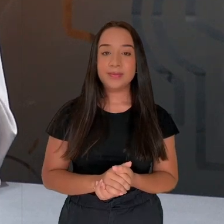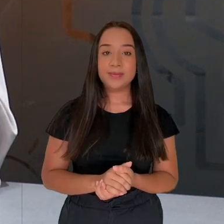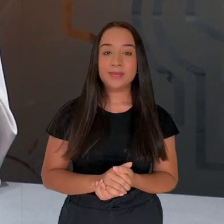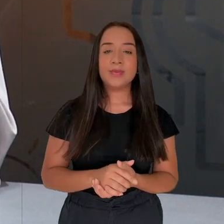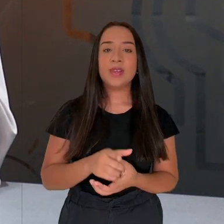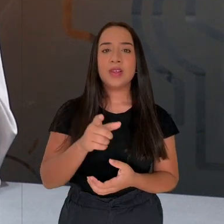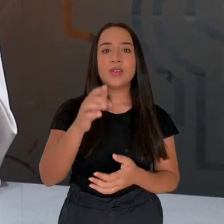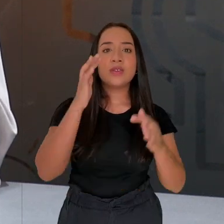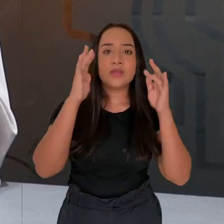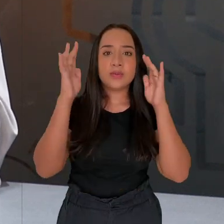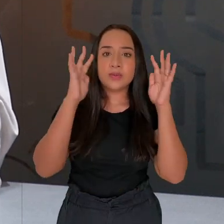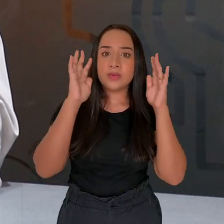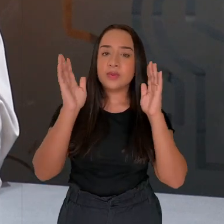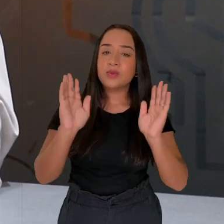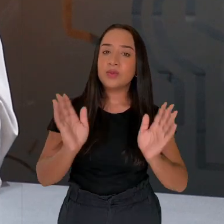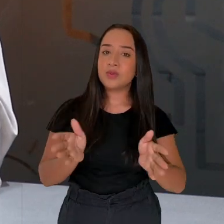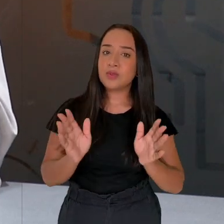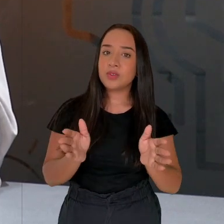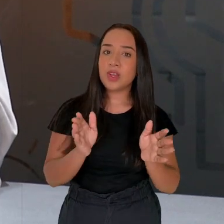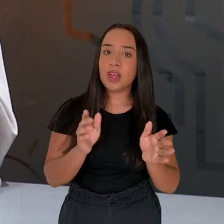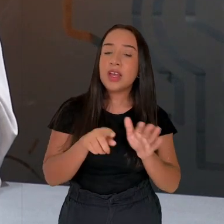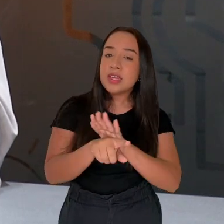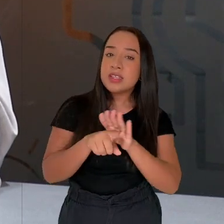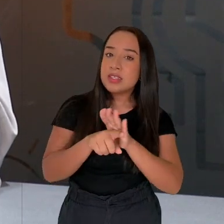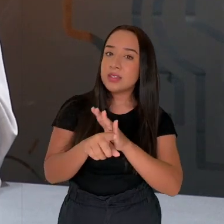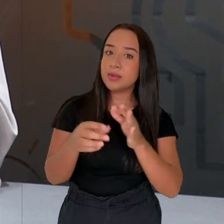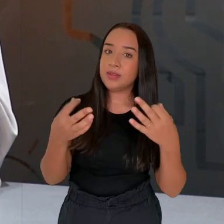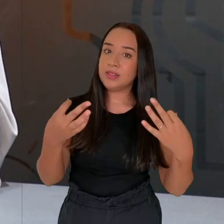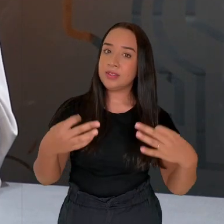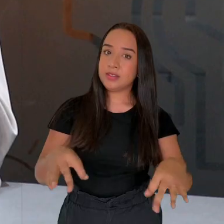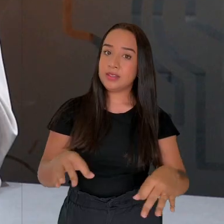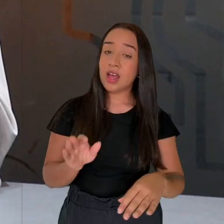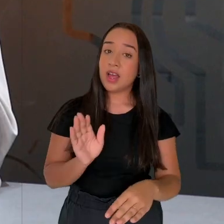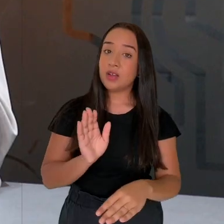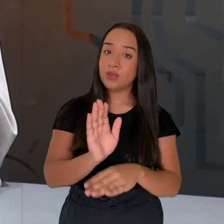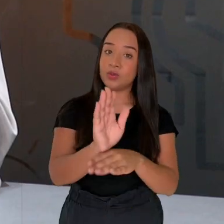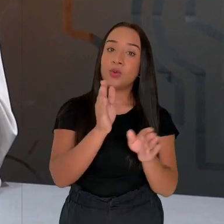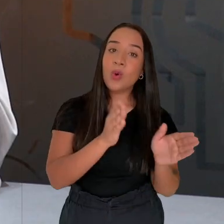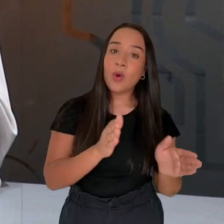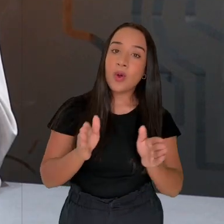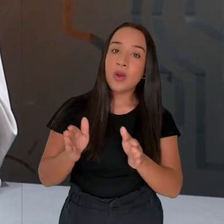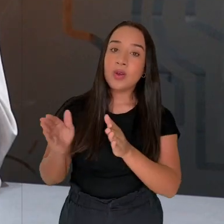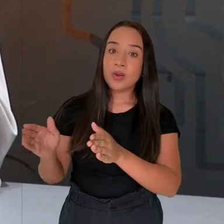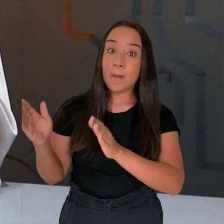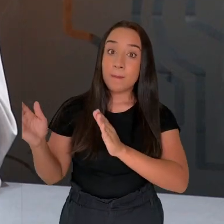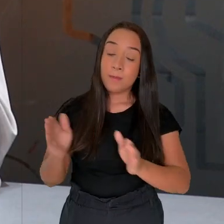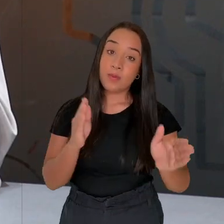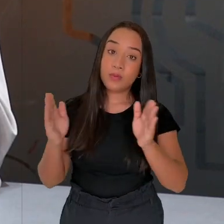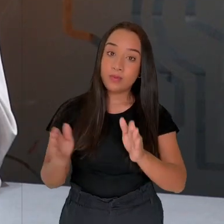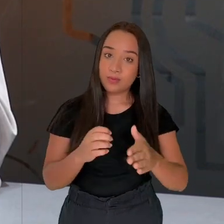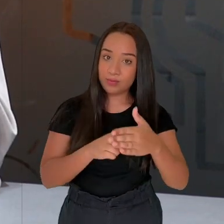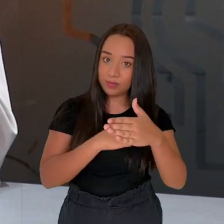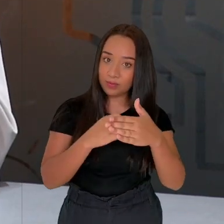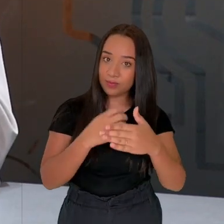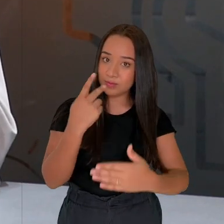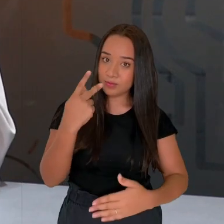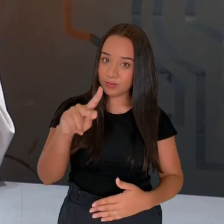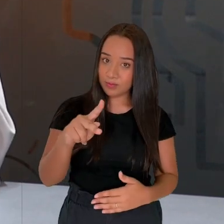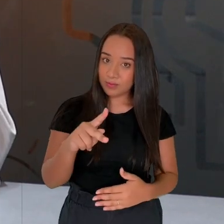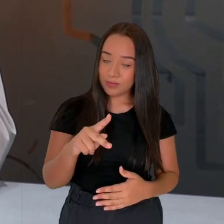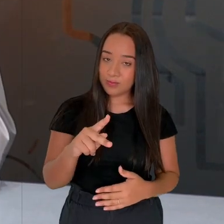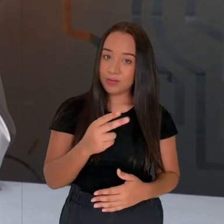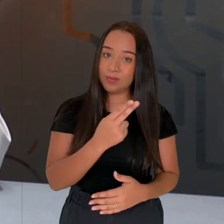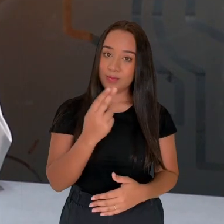Você já parou para pensar no impacto positivo que um diagnóstico muito bem feito e com métodos, processos, pode causar na